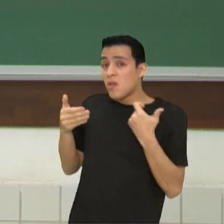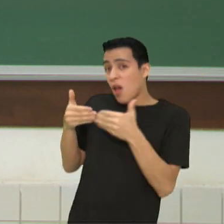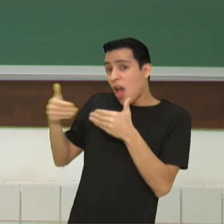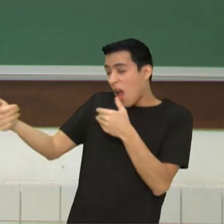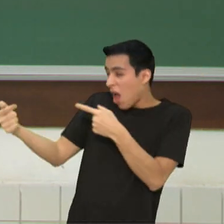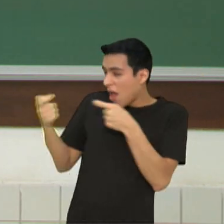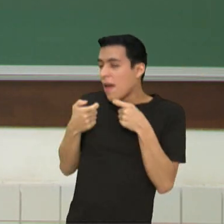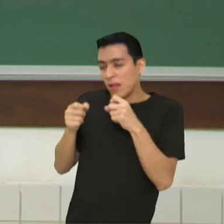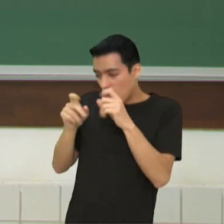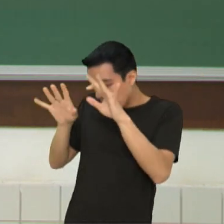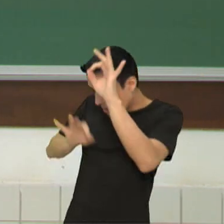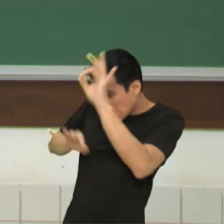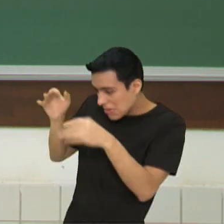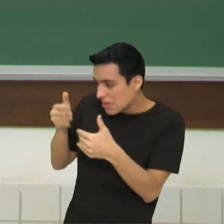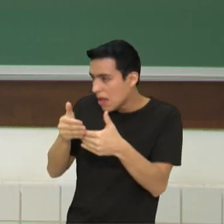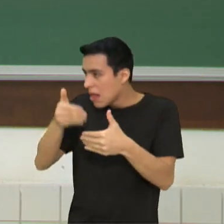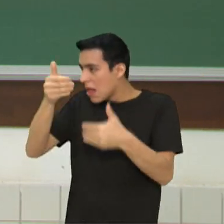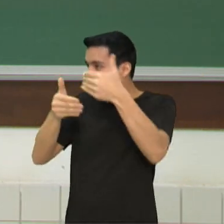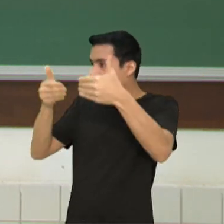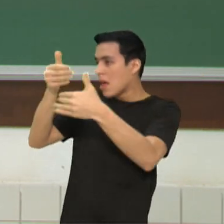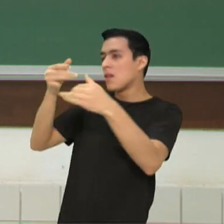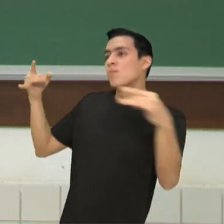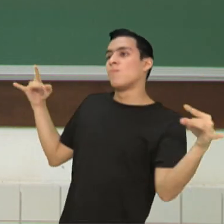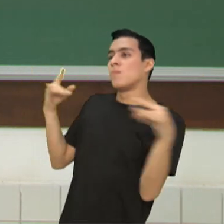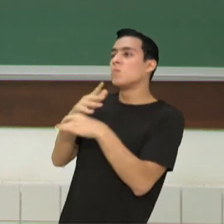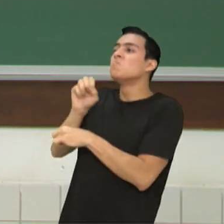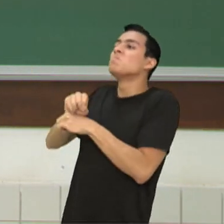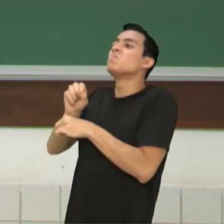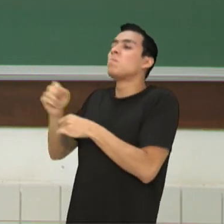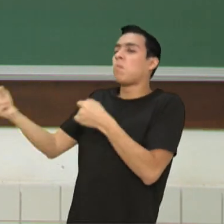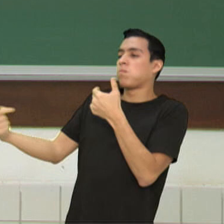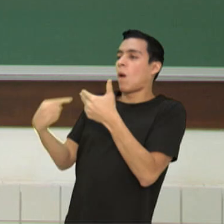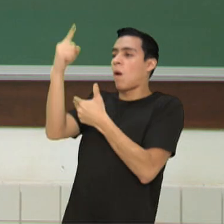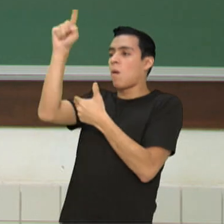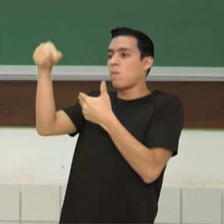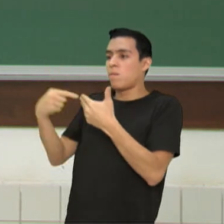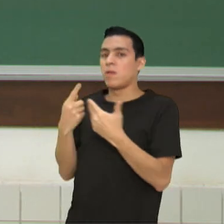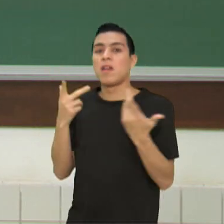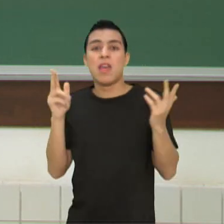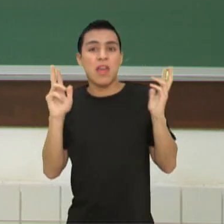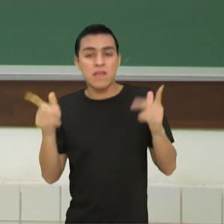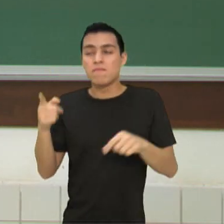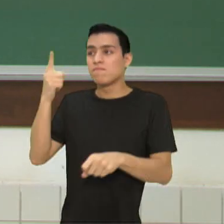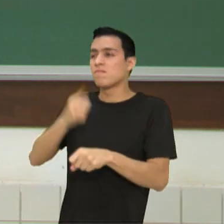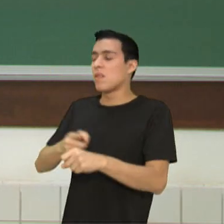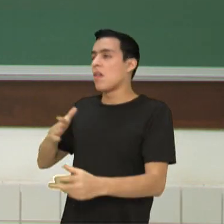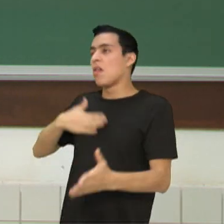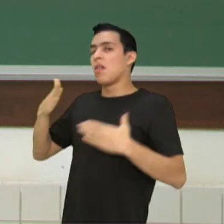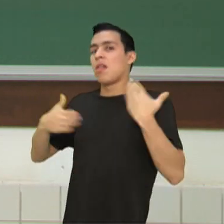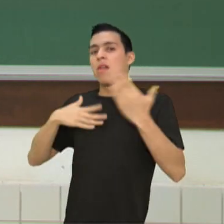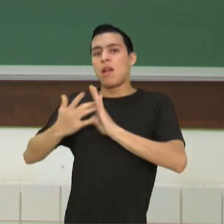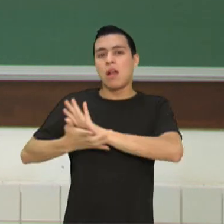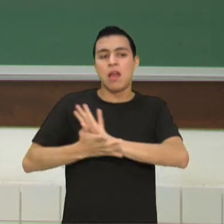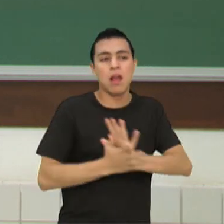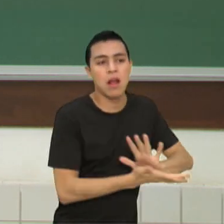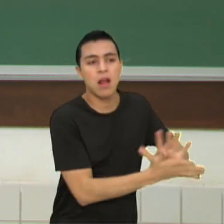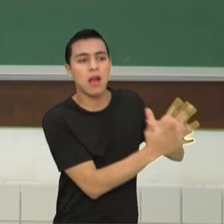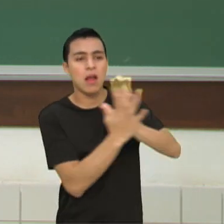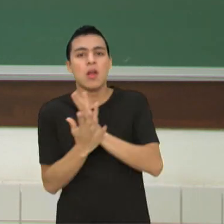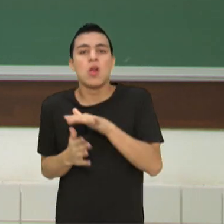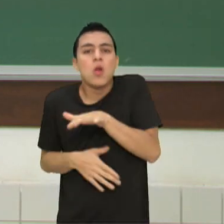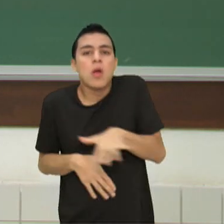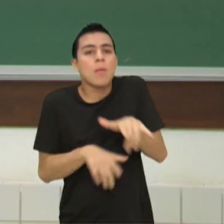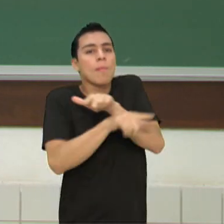aconteceria. E a defesa pode estar toda pronta. É diferente do ataque chegar de surpresa e pegar esse